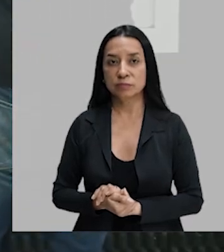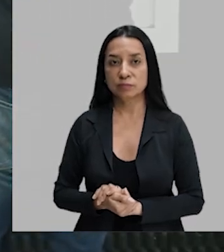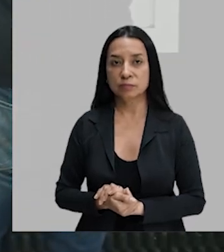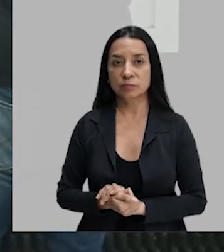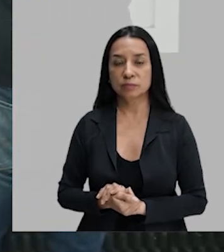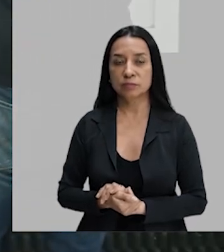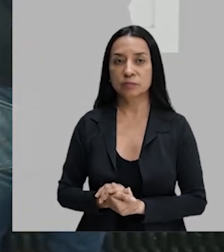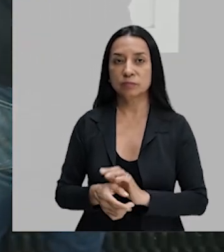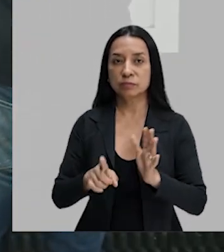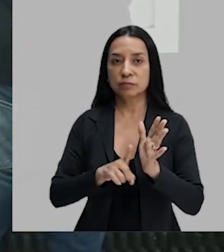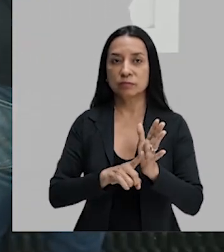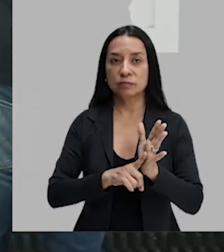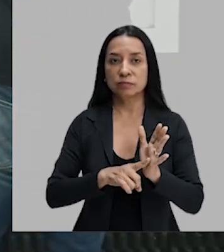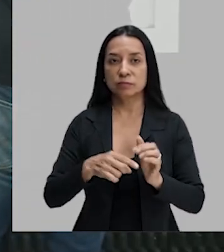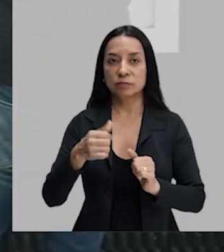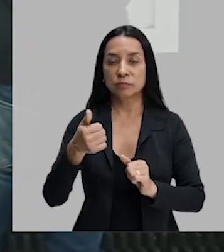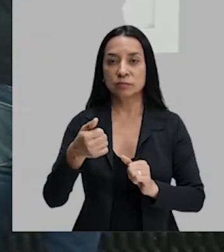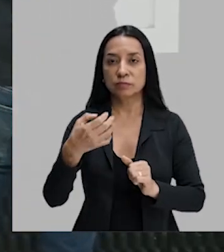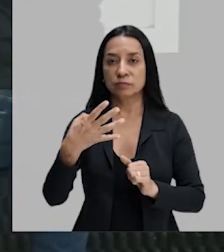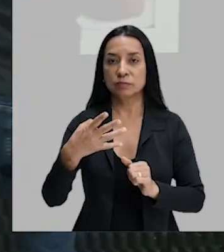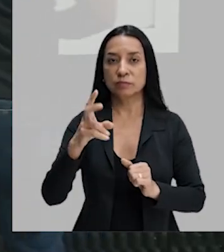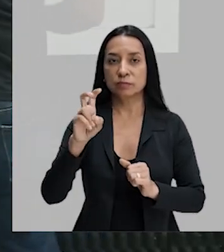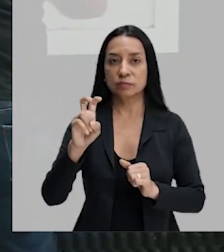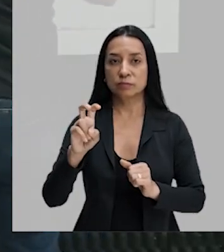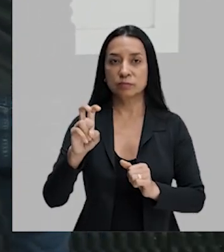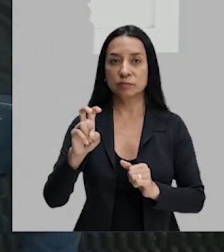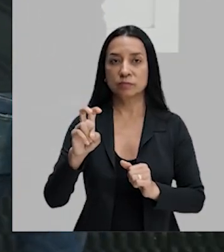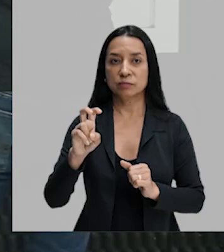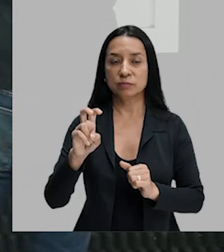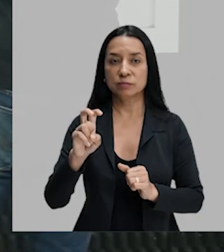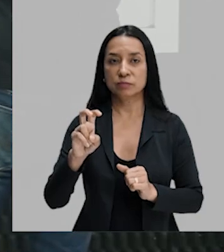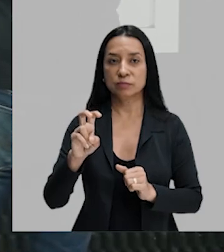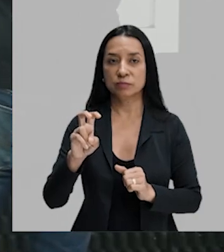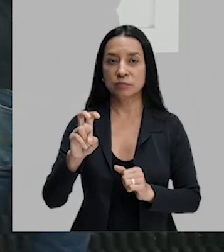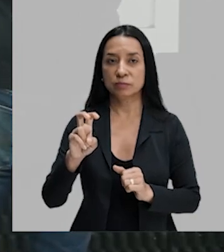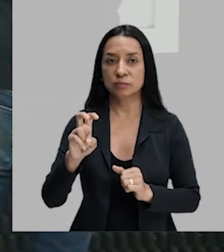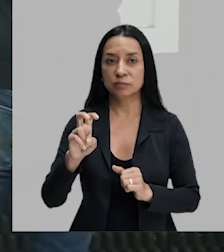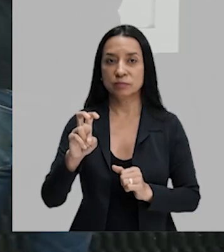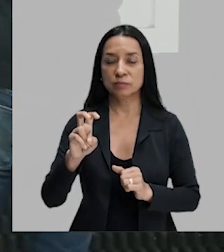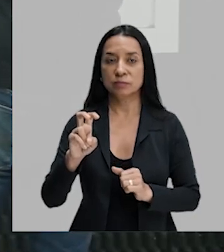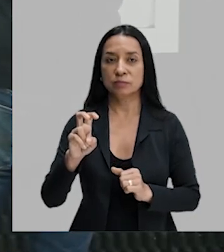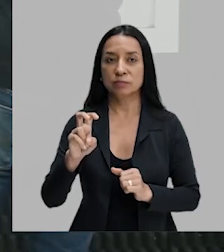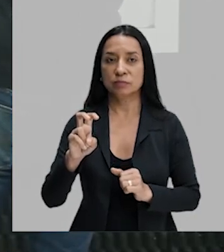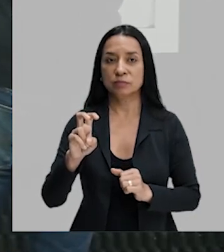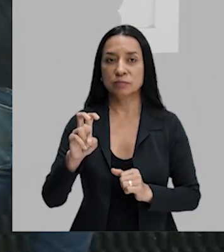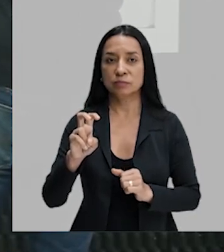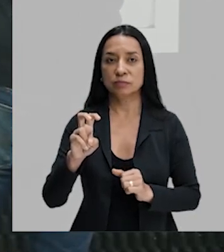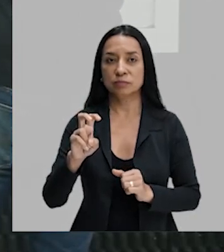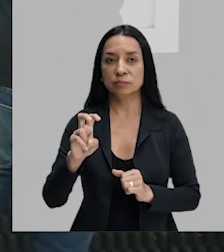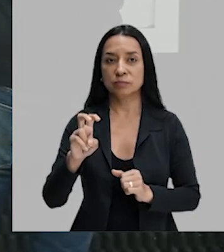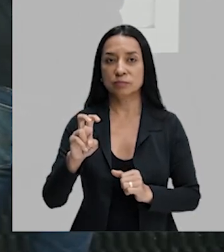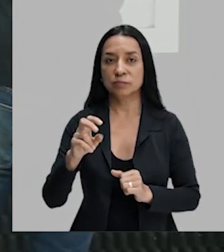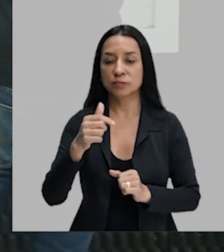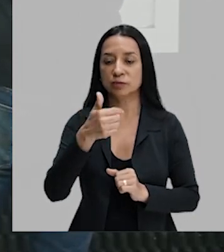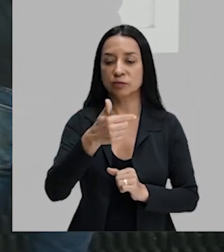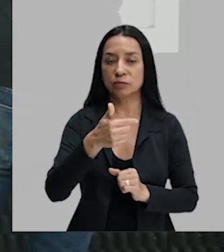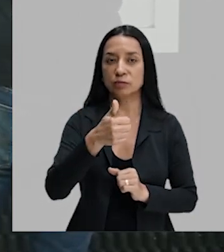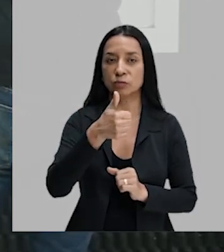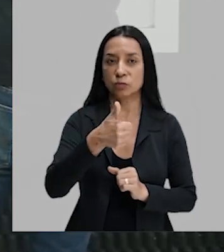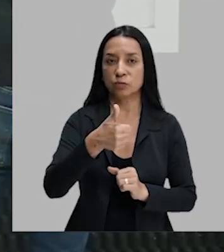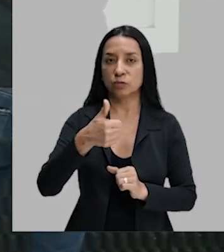um quatro e cinco um dois